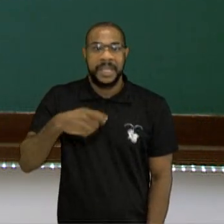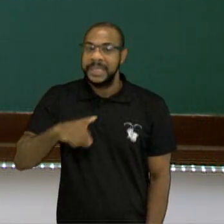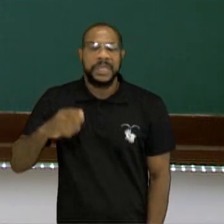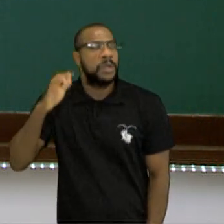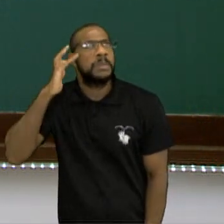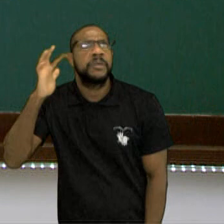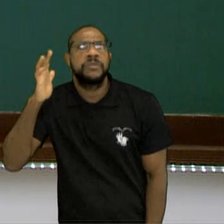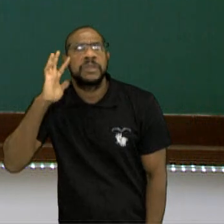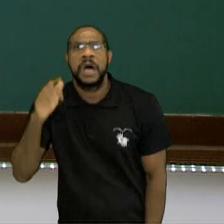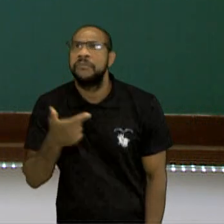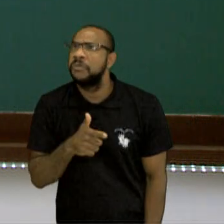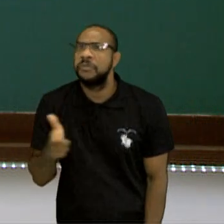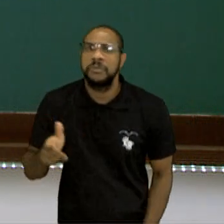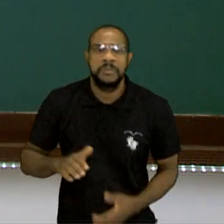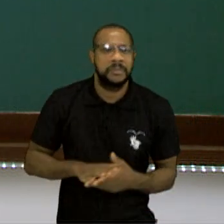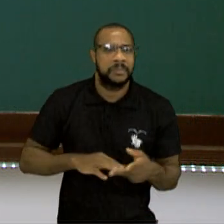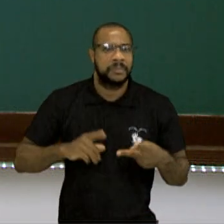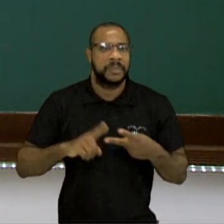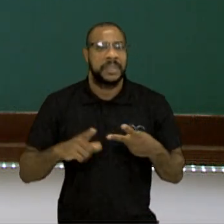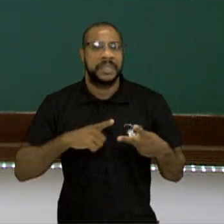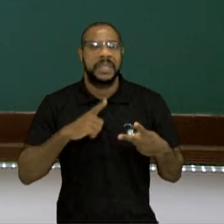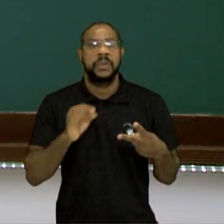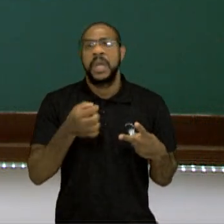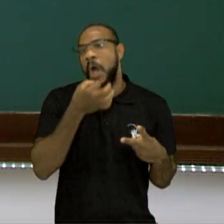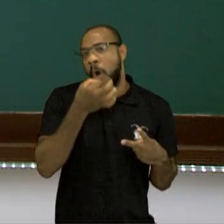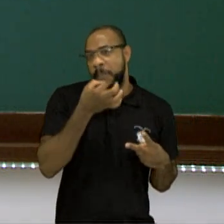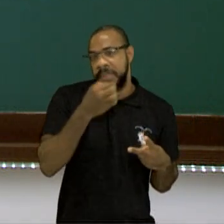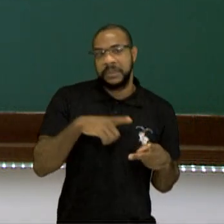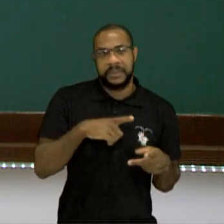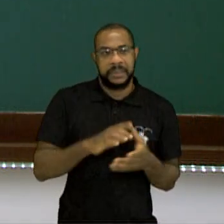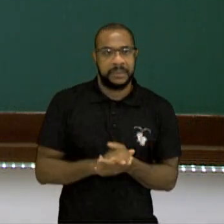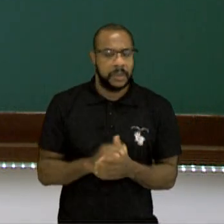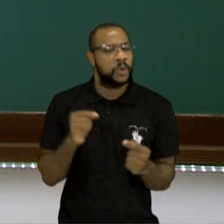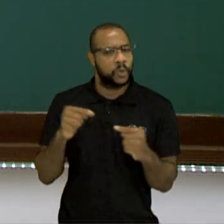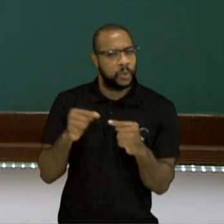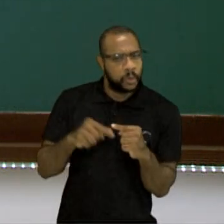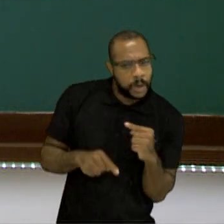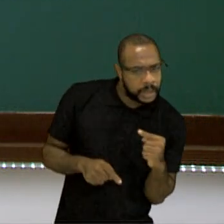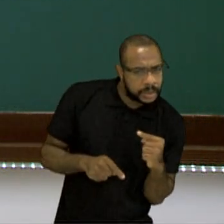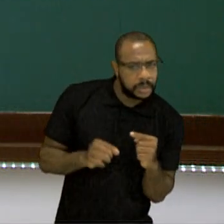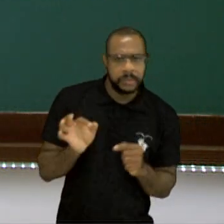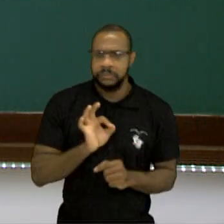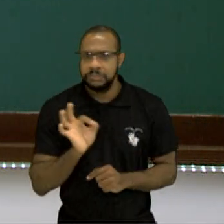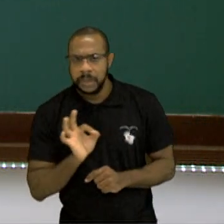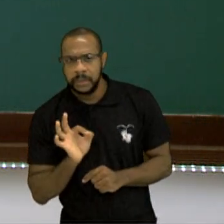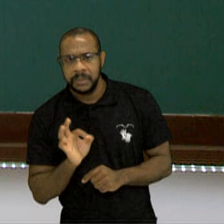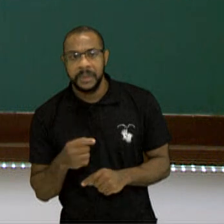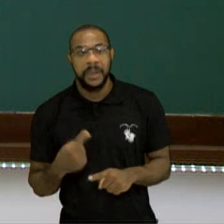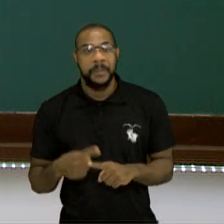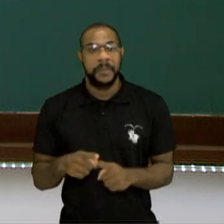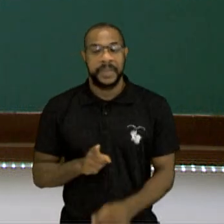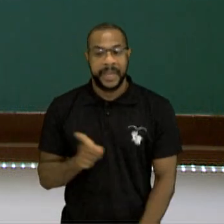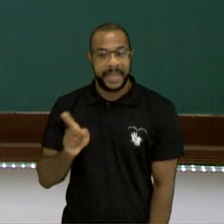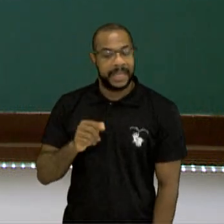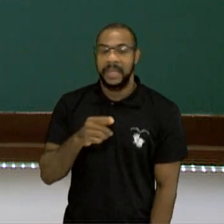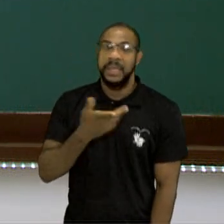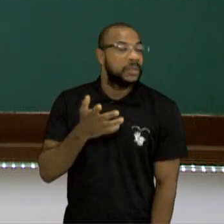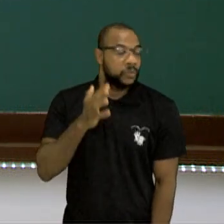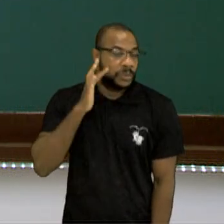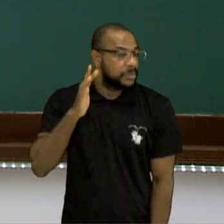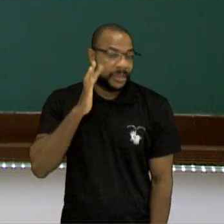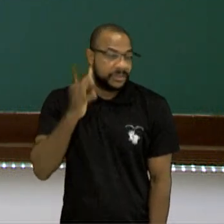si. E ainda temos essa opinião, que ela concorda com o artigo e que ela não imaginava que isso ainda ocorria,